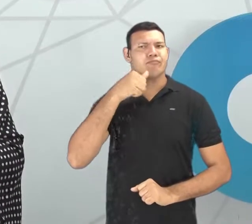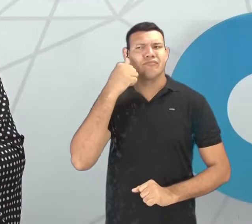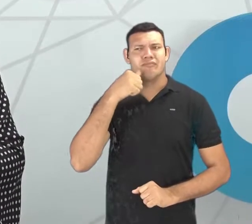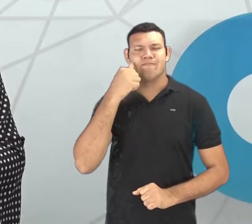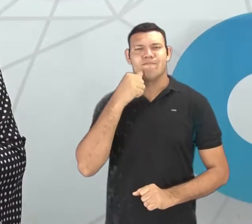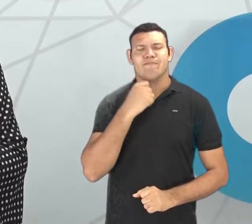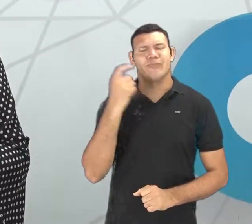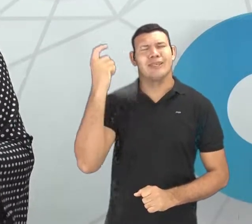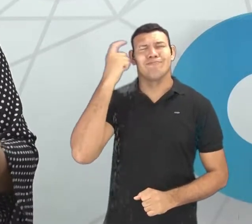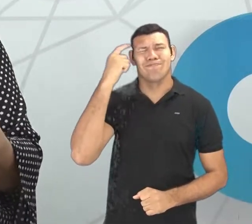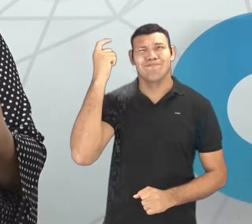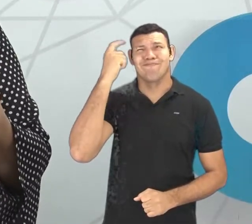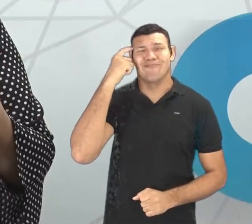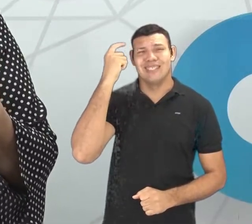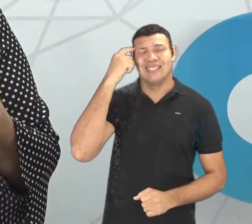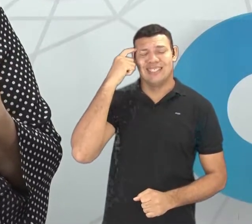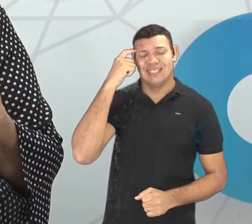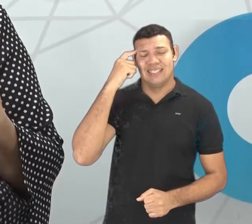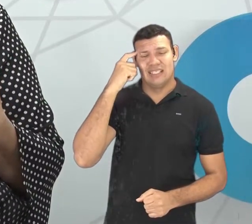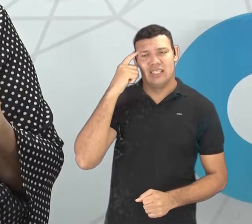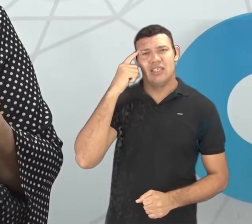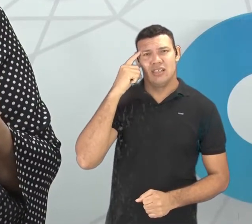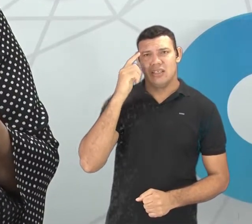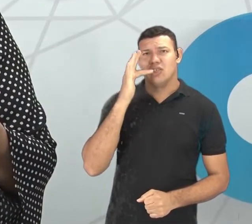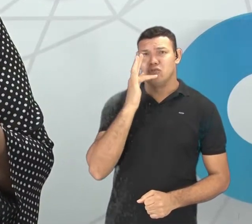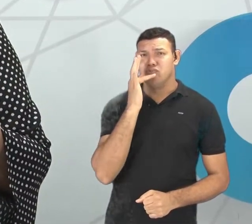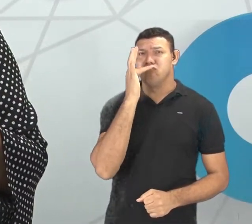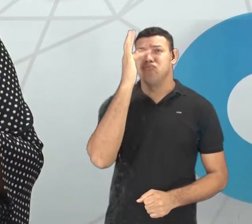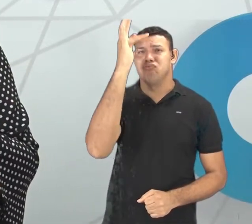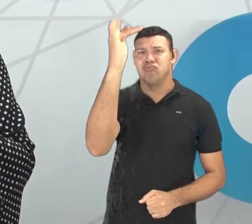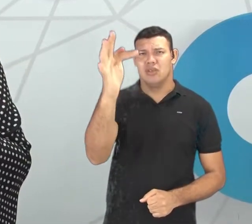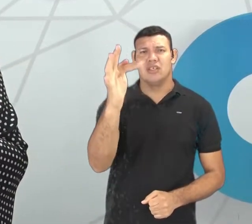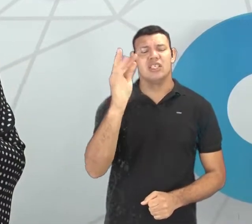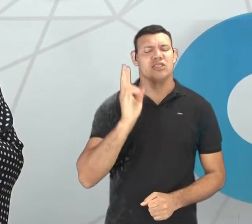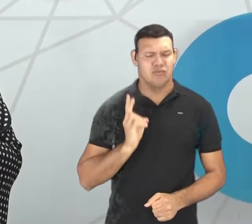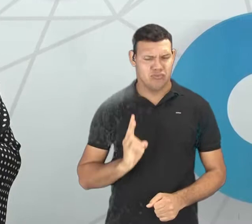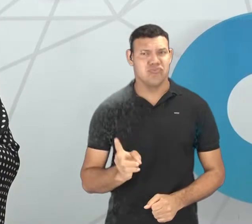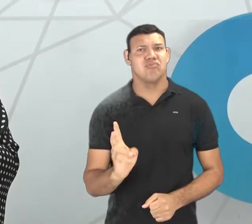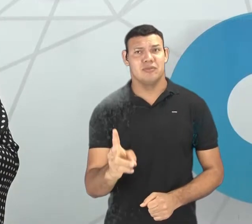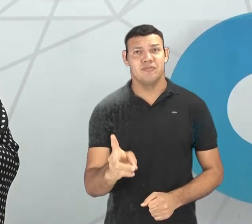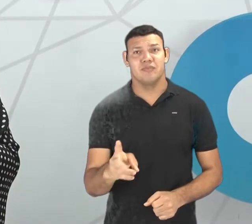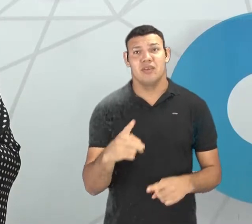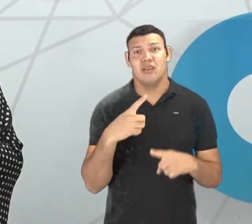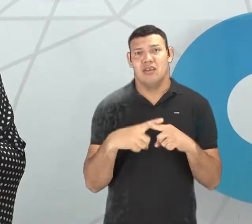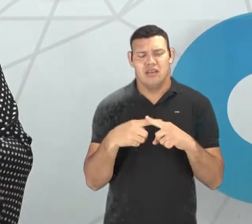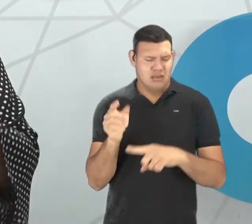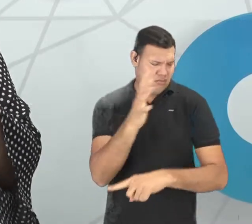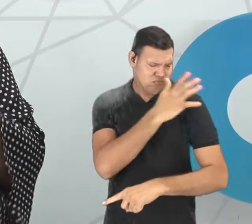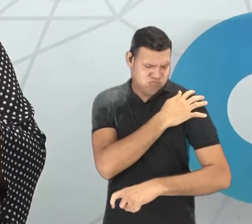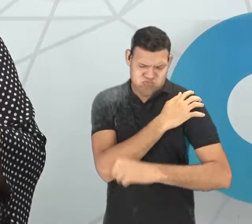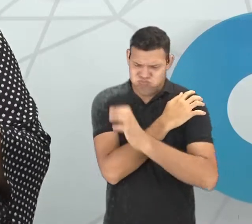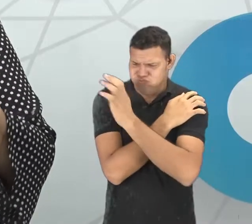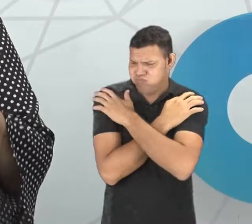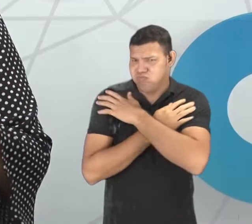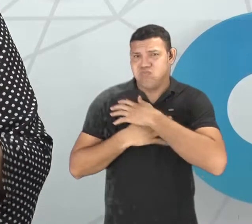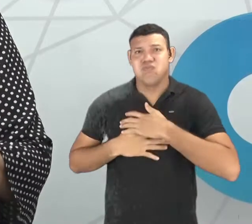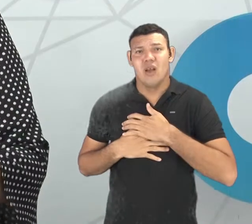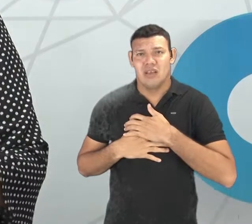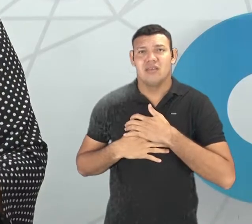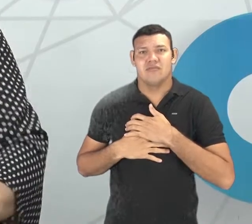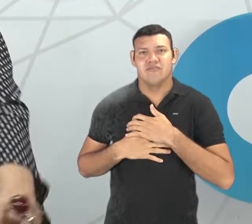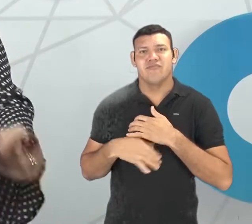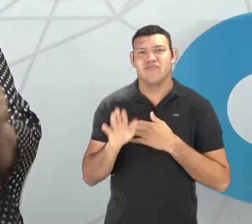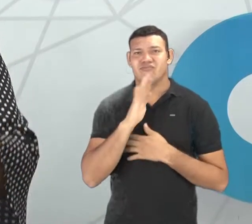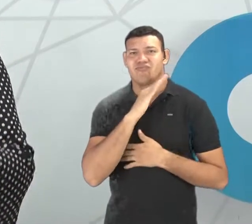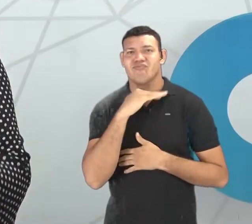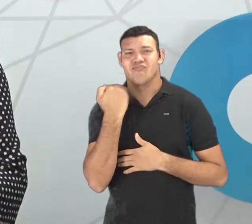sequeladas para a vida toda. A sequela física, quando ela não morre, vítima do feminicídio, e também não existe só a